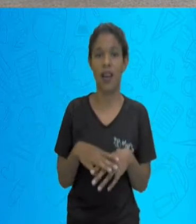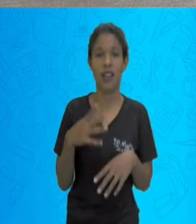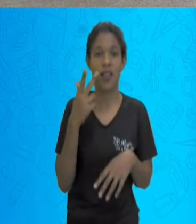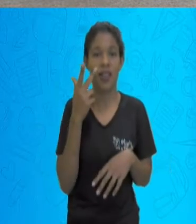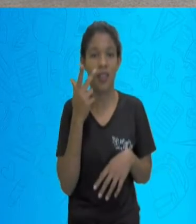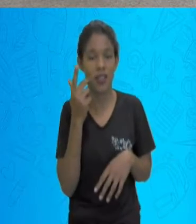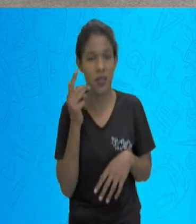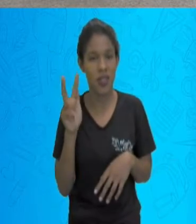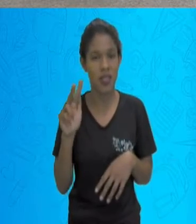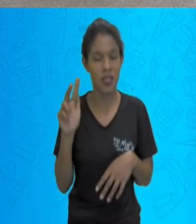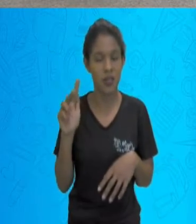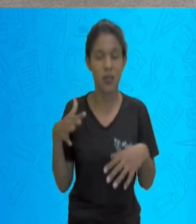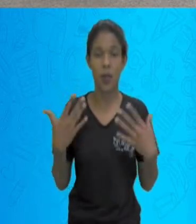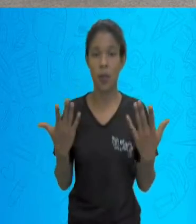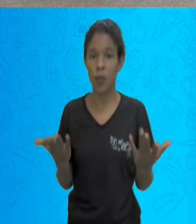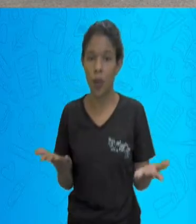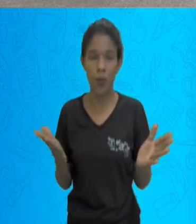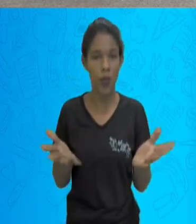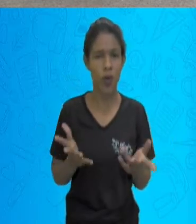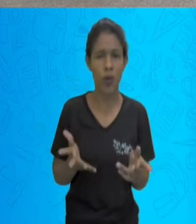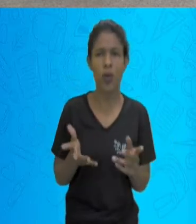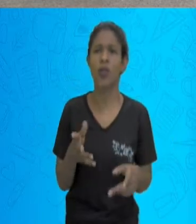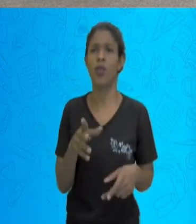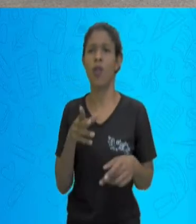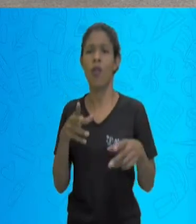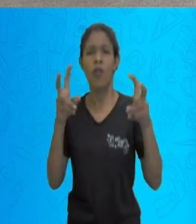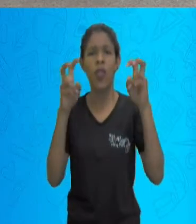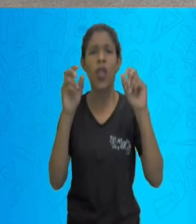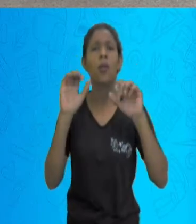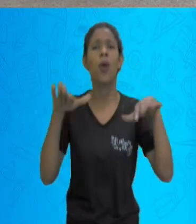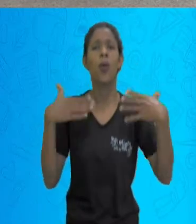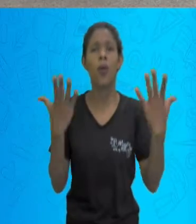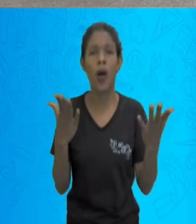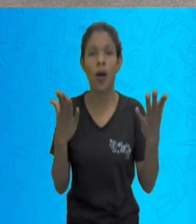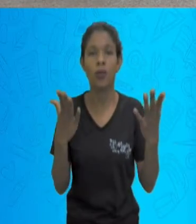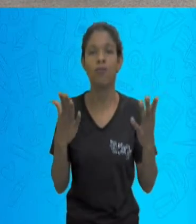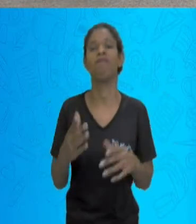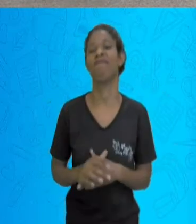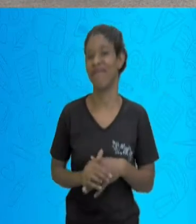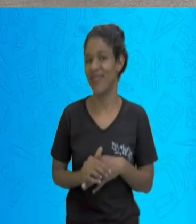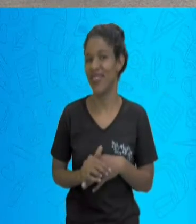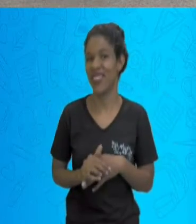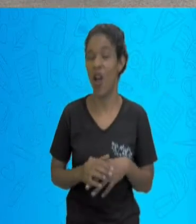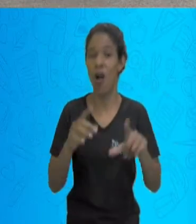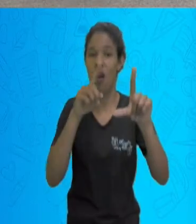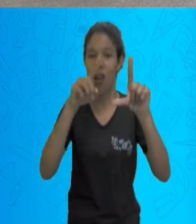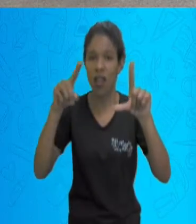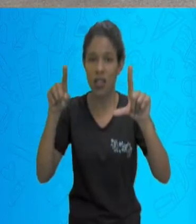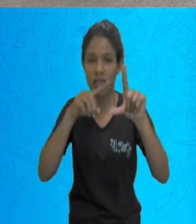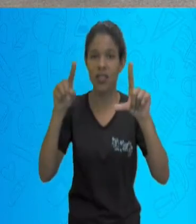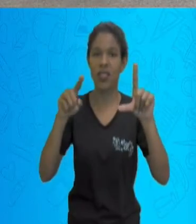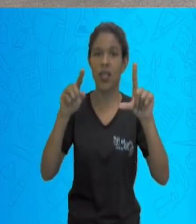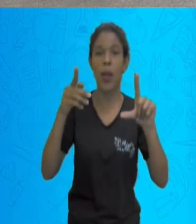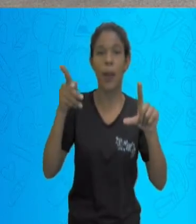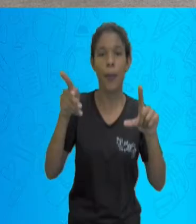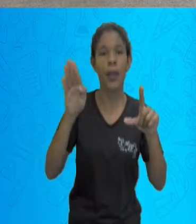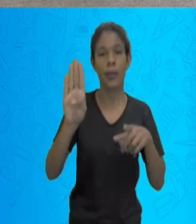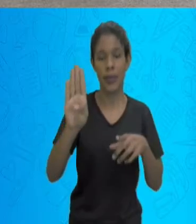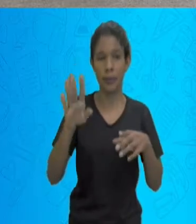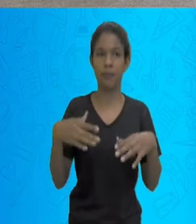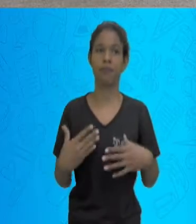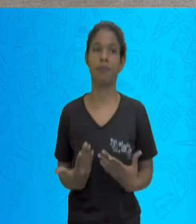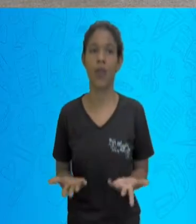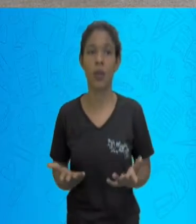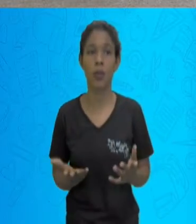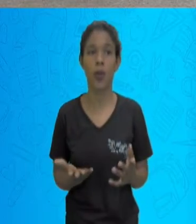vamos falar sobre estatística e probabilidade. Vamos conhecer os gráficos de linha. Vejam só este